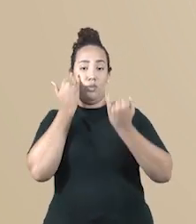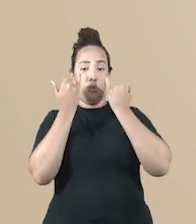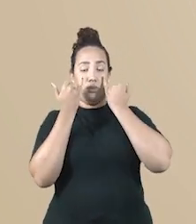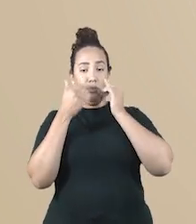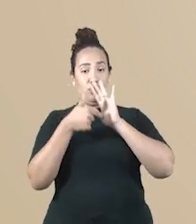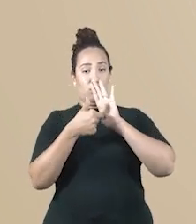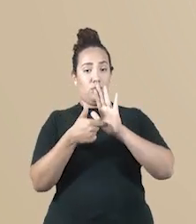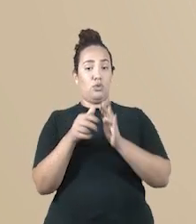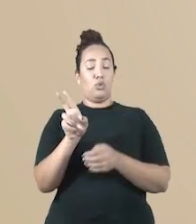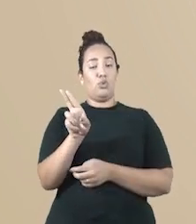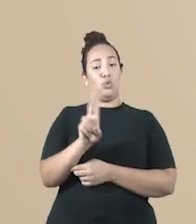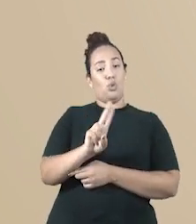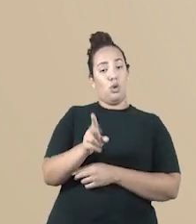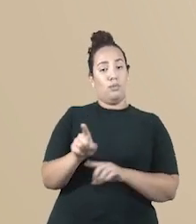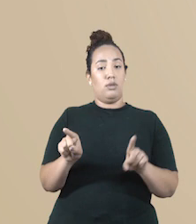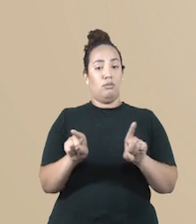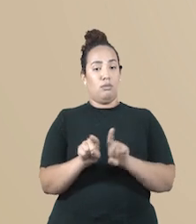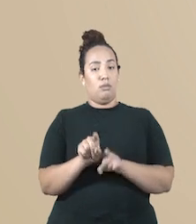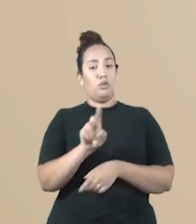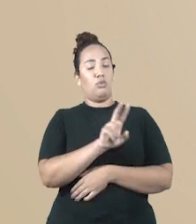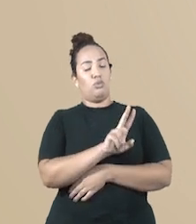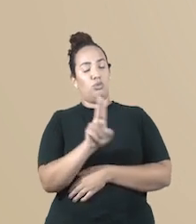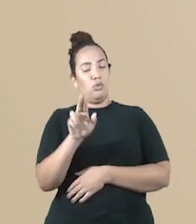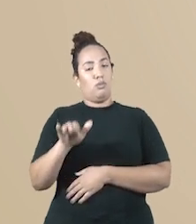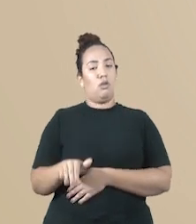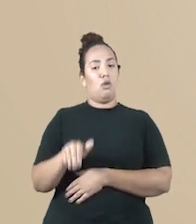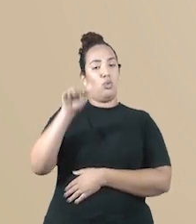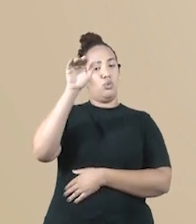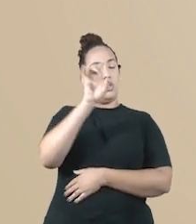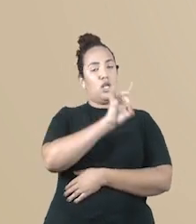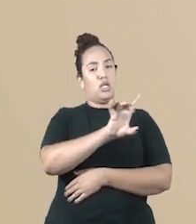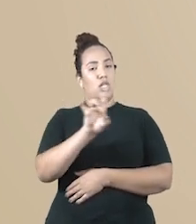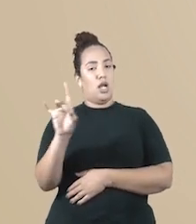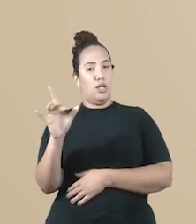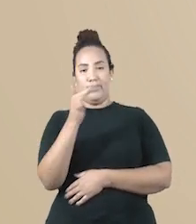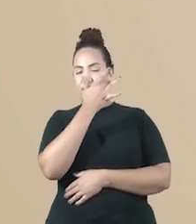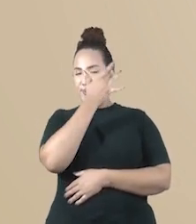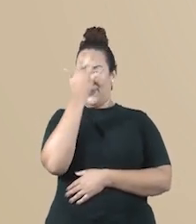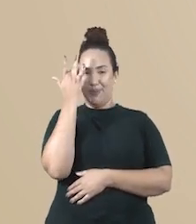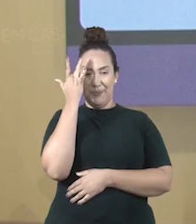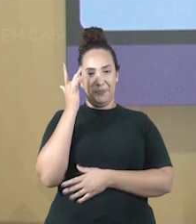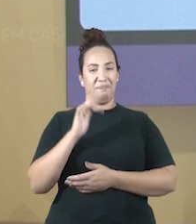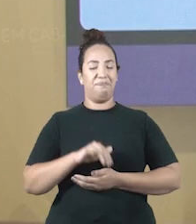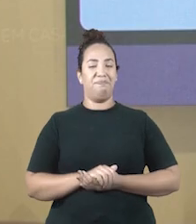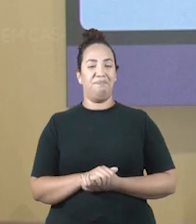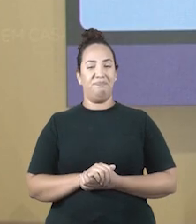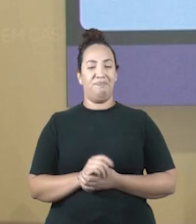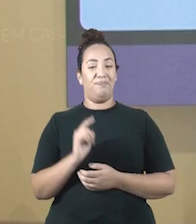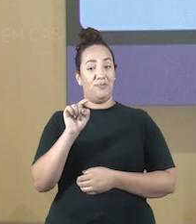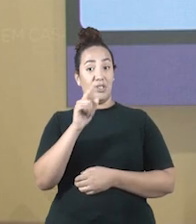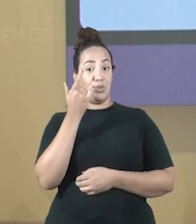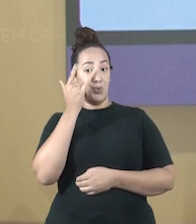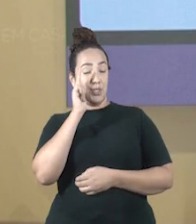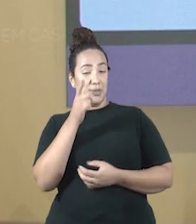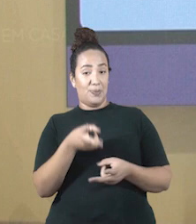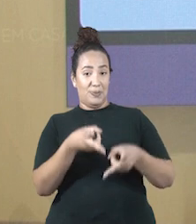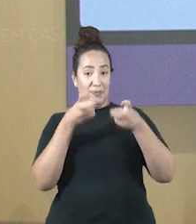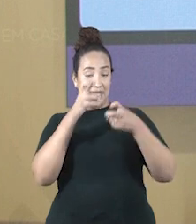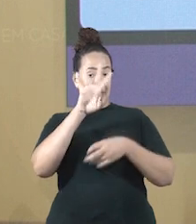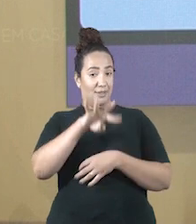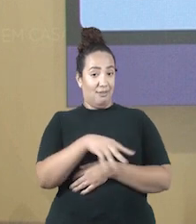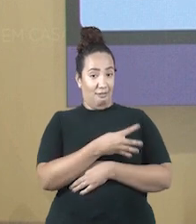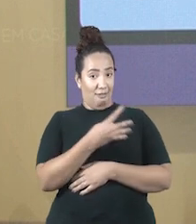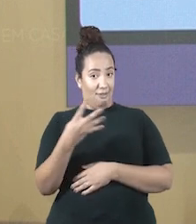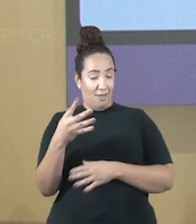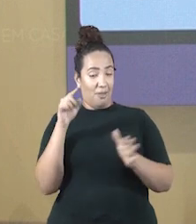mostra são o nome e a altura de cada jogador do time de basquete. E você conseguiu ler bem